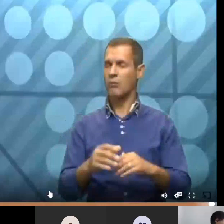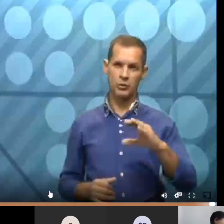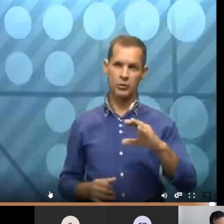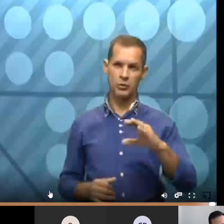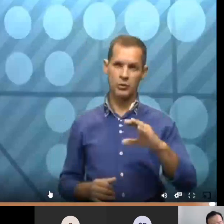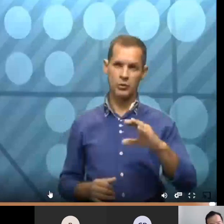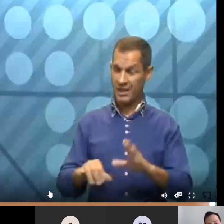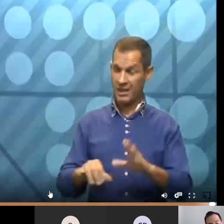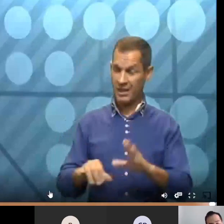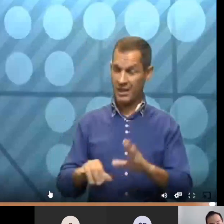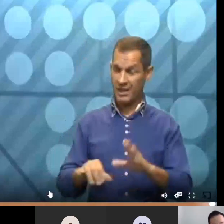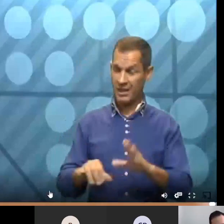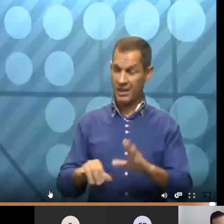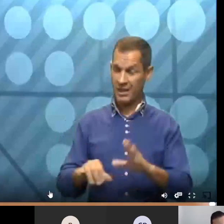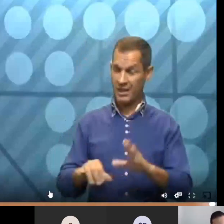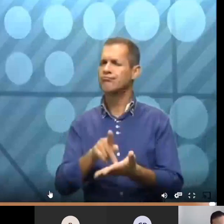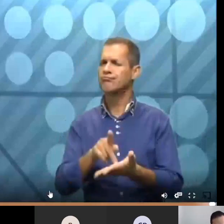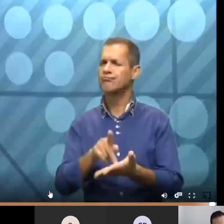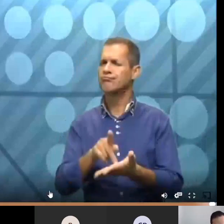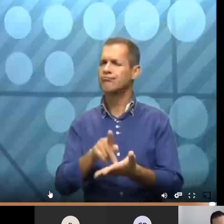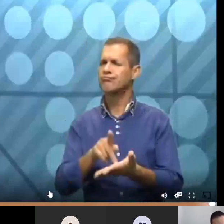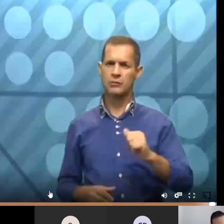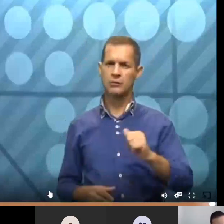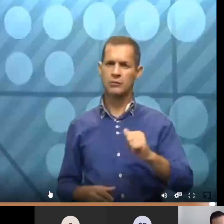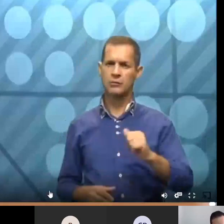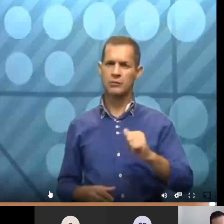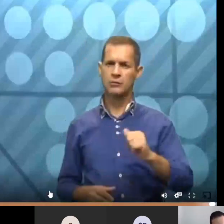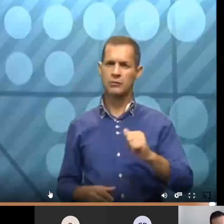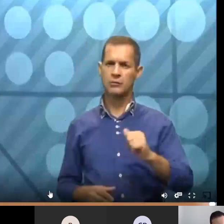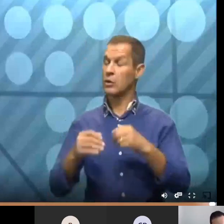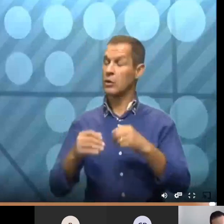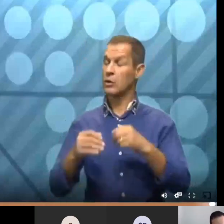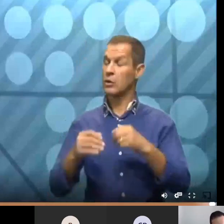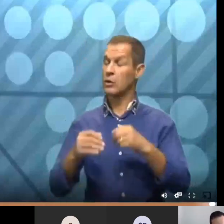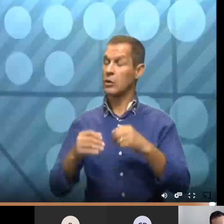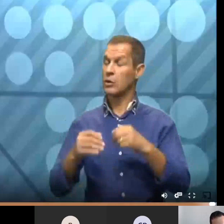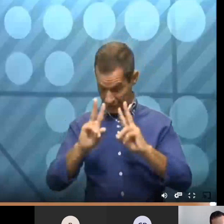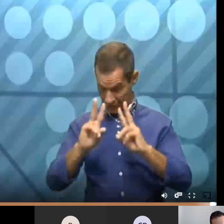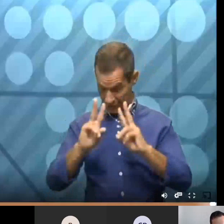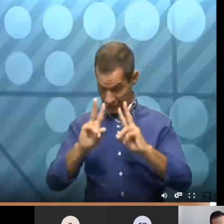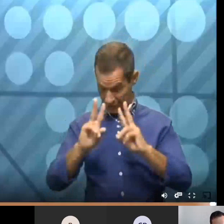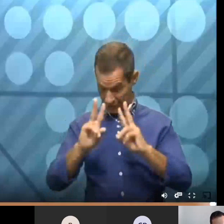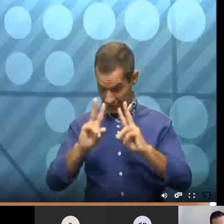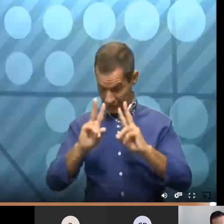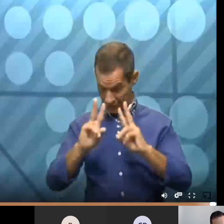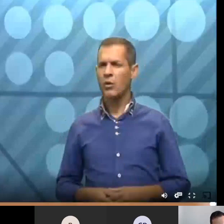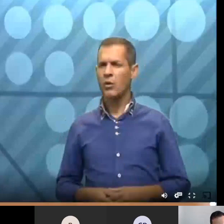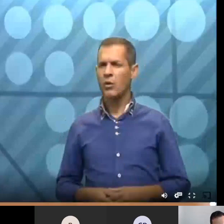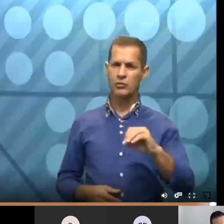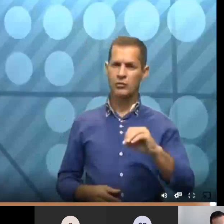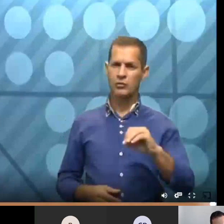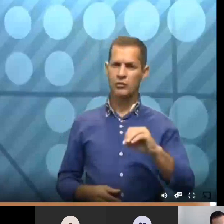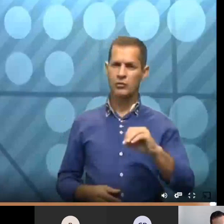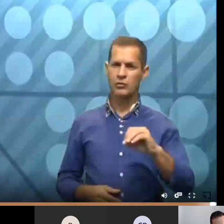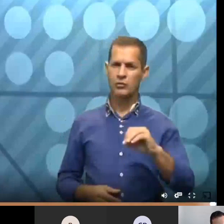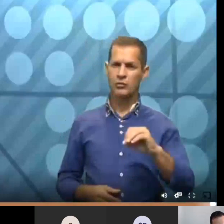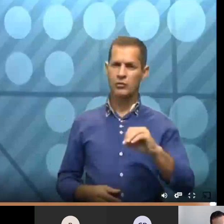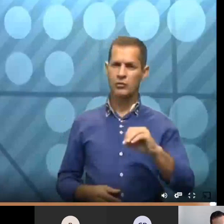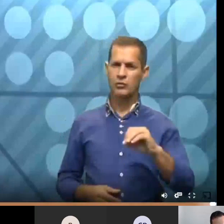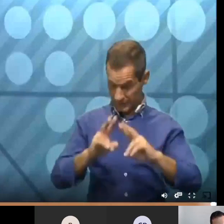timo, se vocês acharam de fato o baço e assim por diante. Verifiquem os vasos